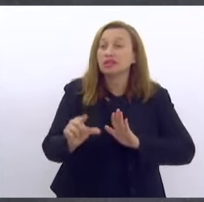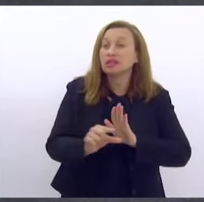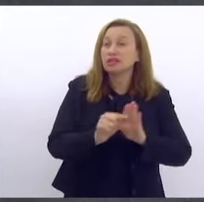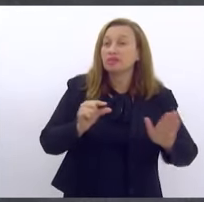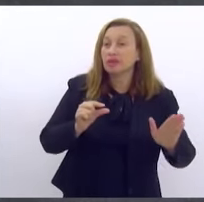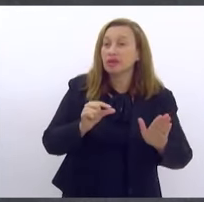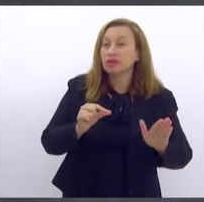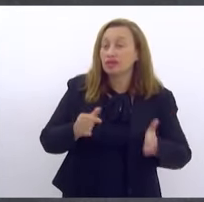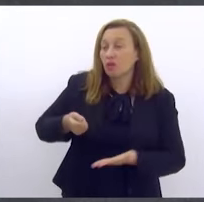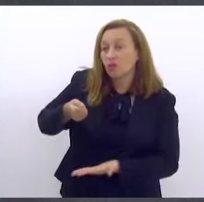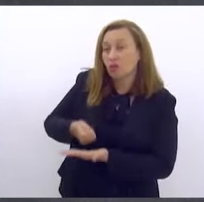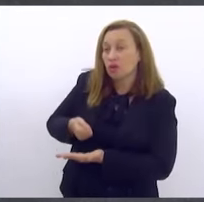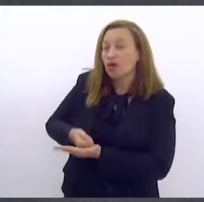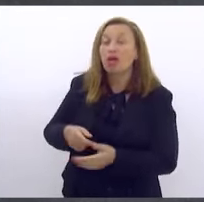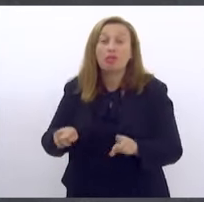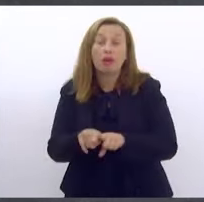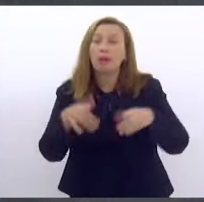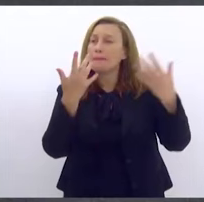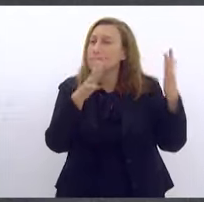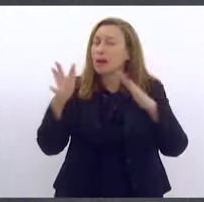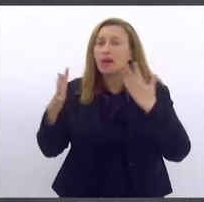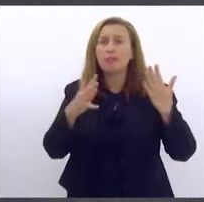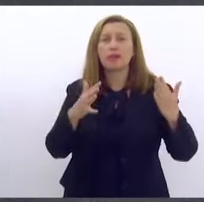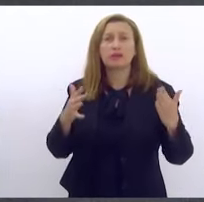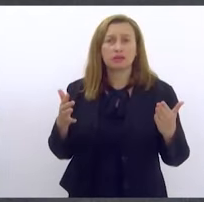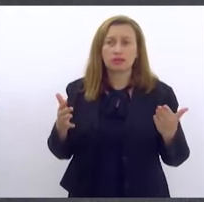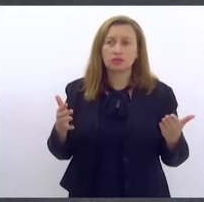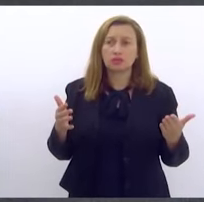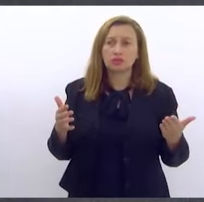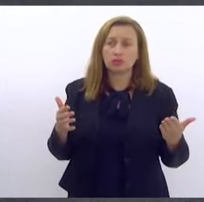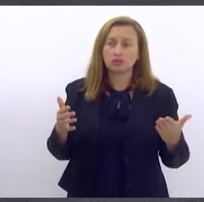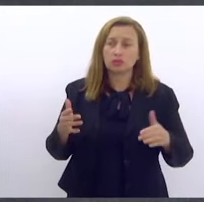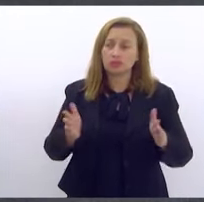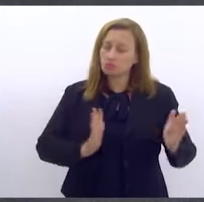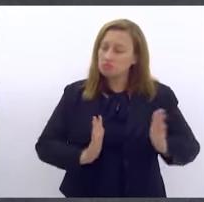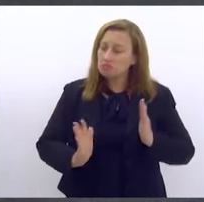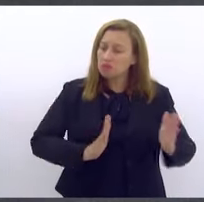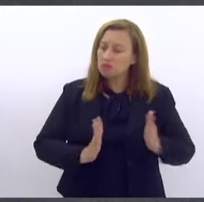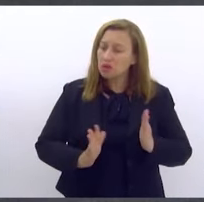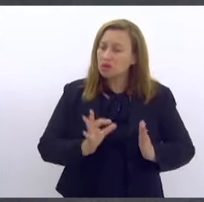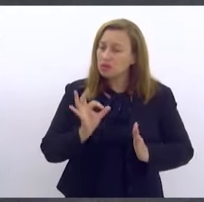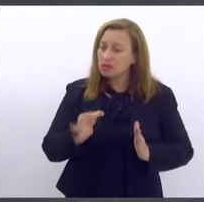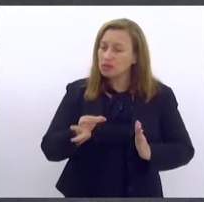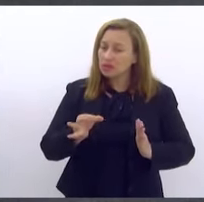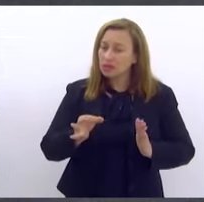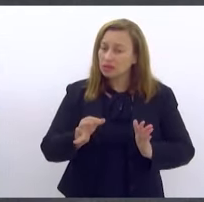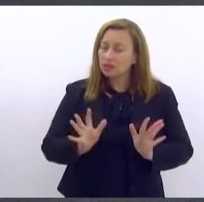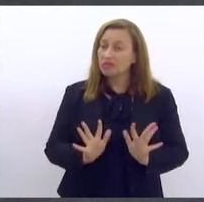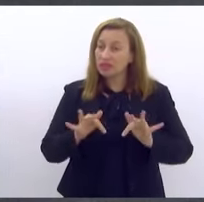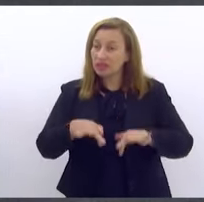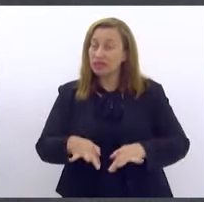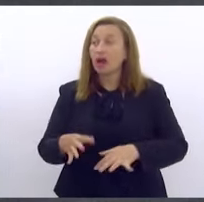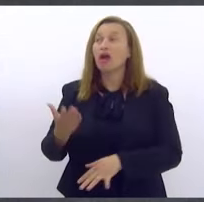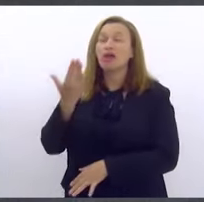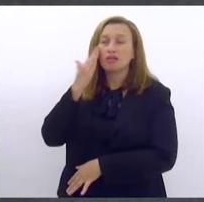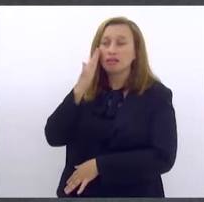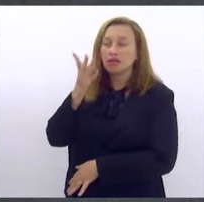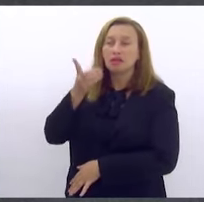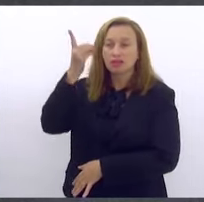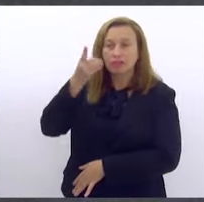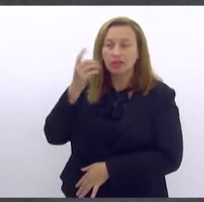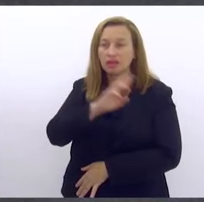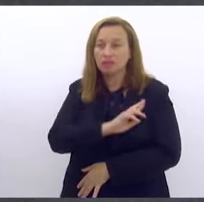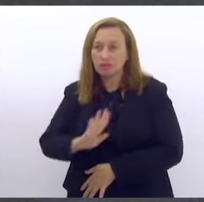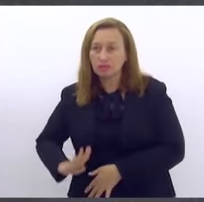impositivas, também saúdo determinar um prazo para empenho. E lembro, presidente Bacelar,